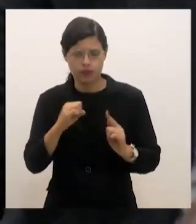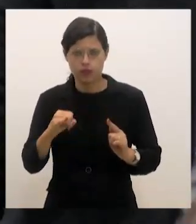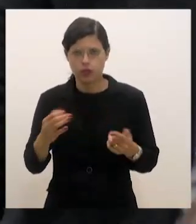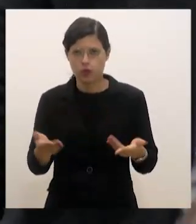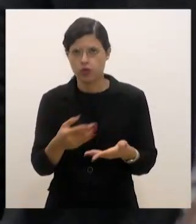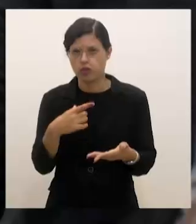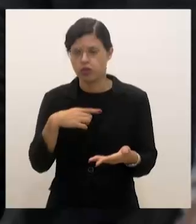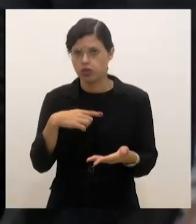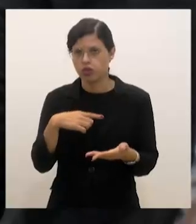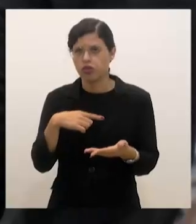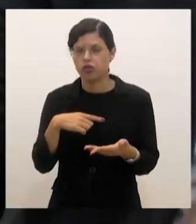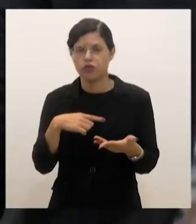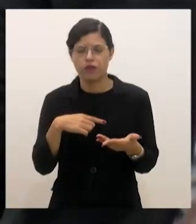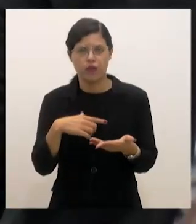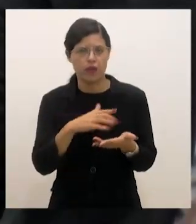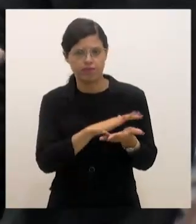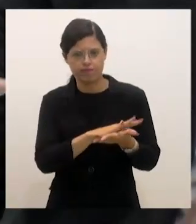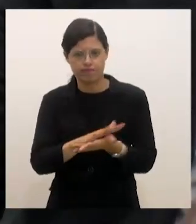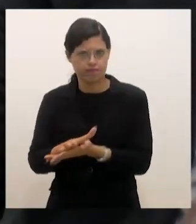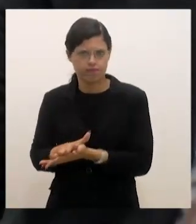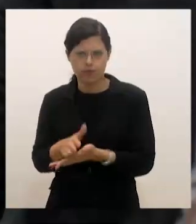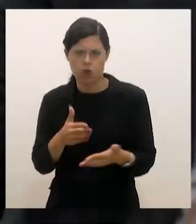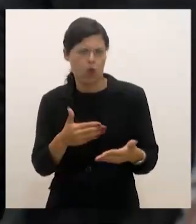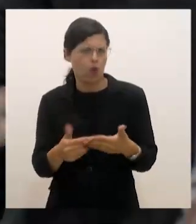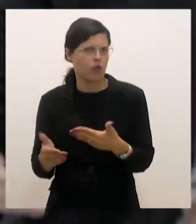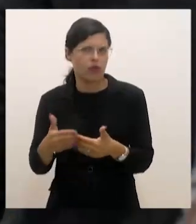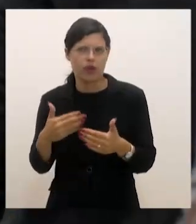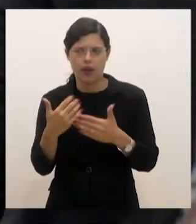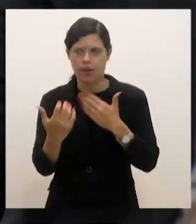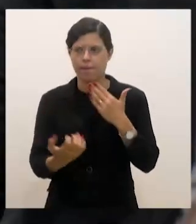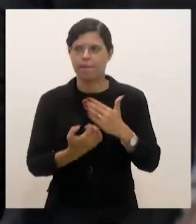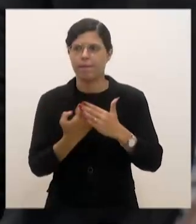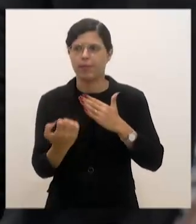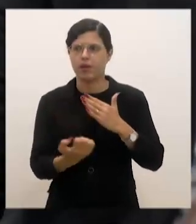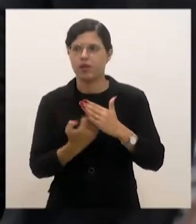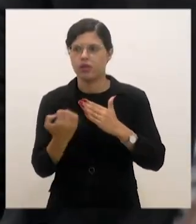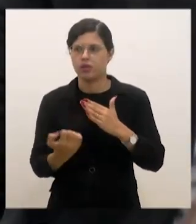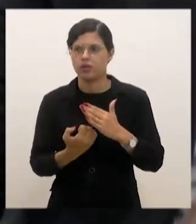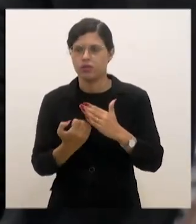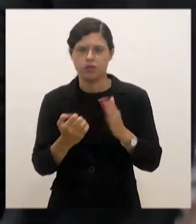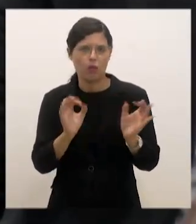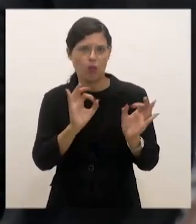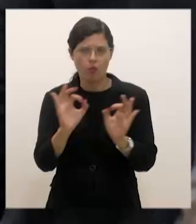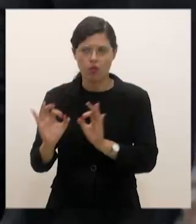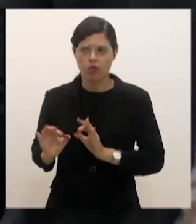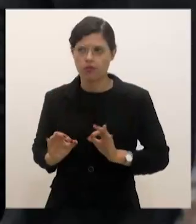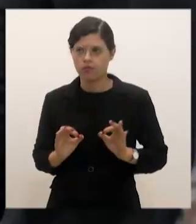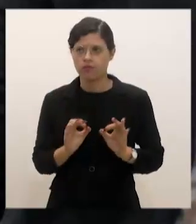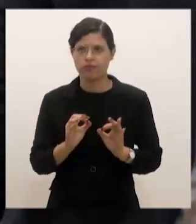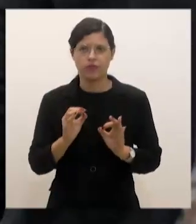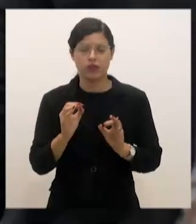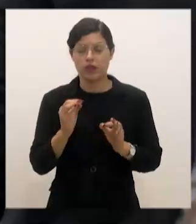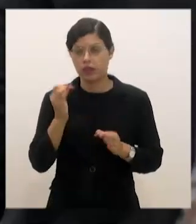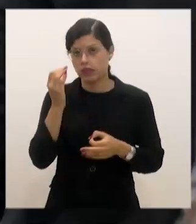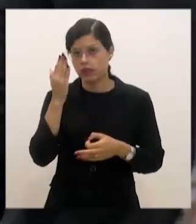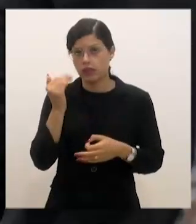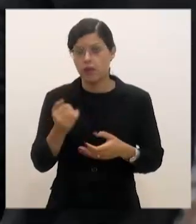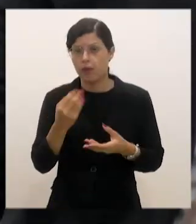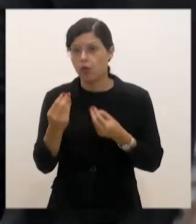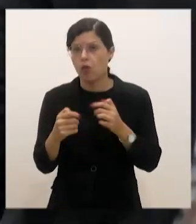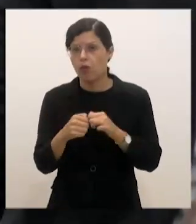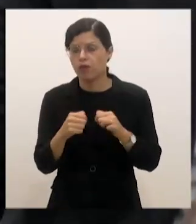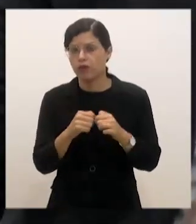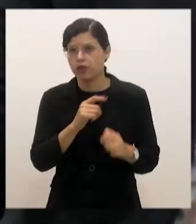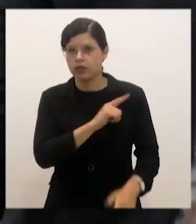Baía de Guanabara, seja de qualquer empresa, de qualquer situação, ninguém sabe como fazer uma